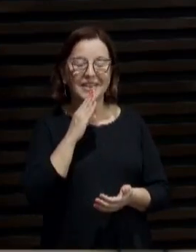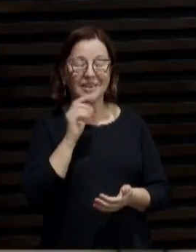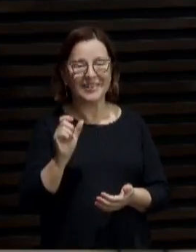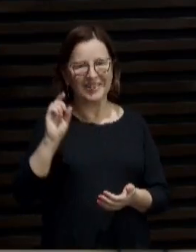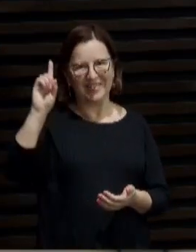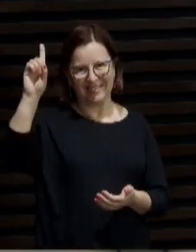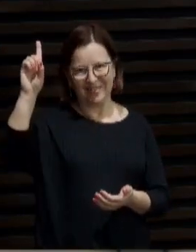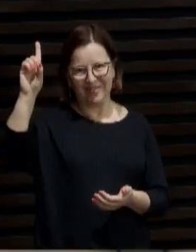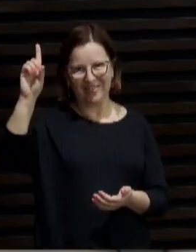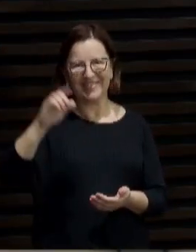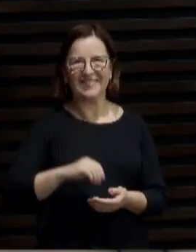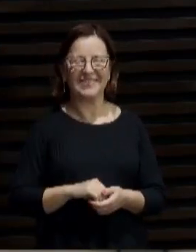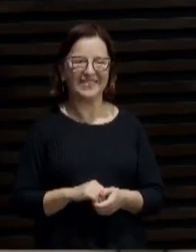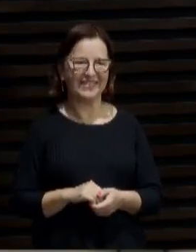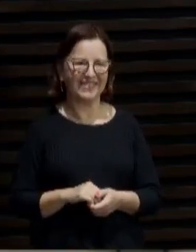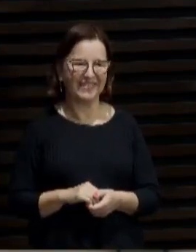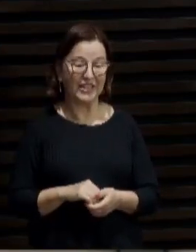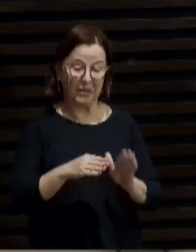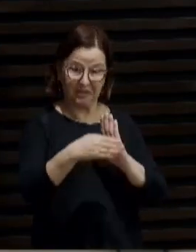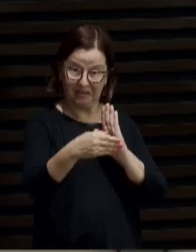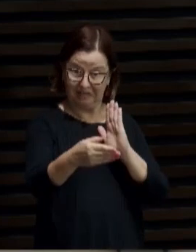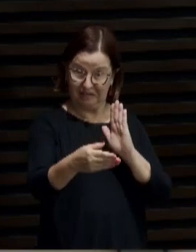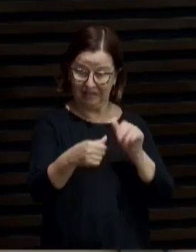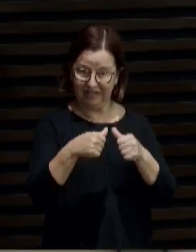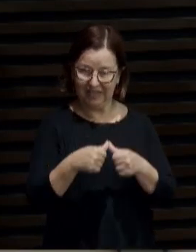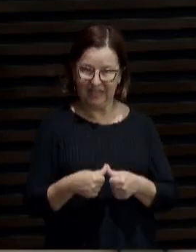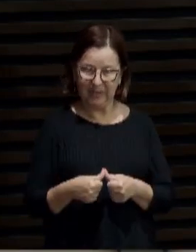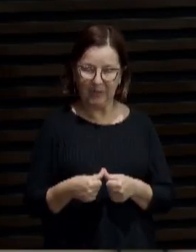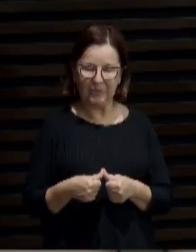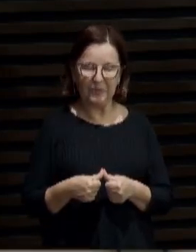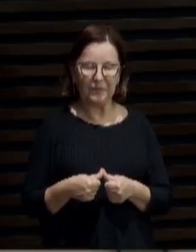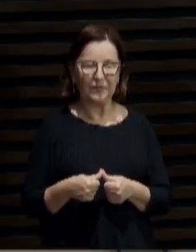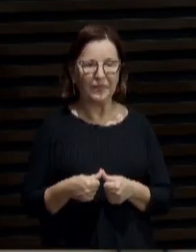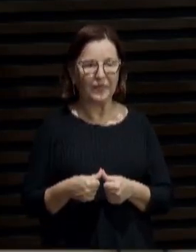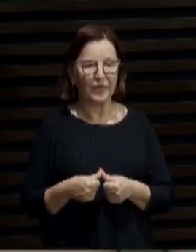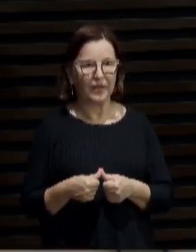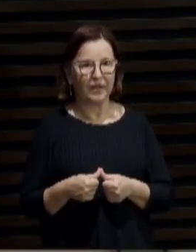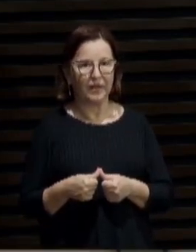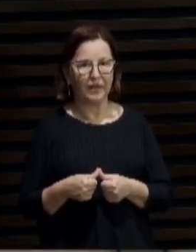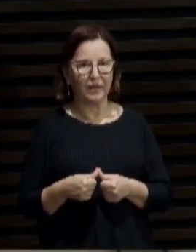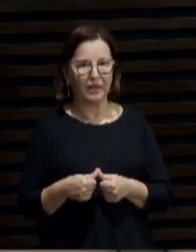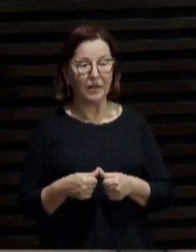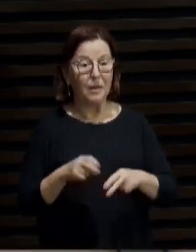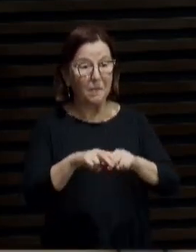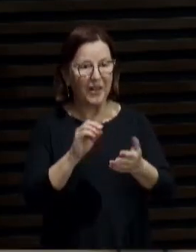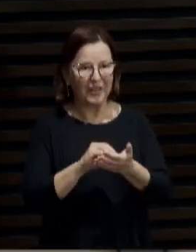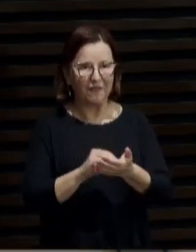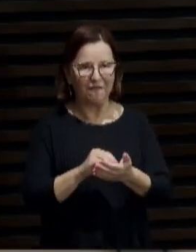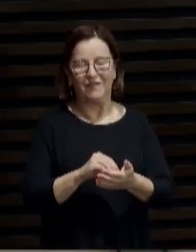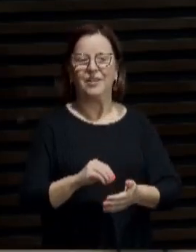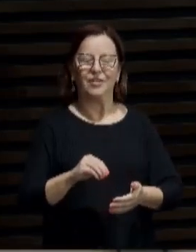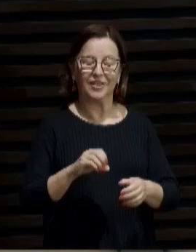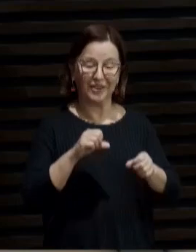de Deus. E em consequência disso, a sua inconsistência doutrinária. A espada de